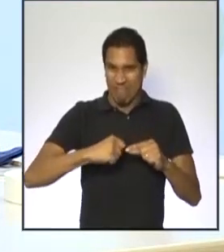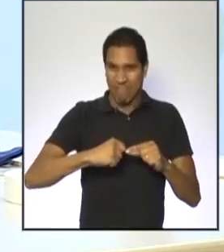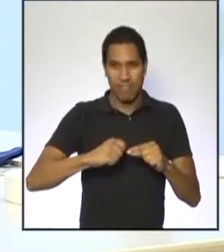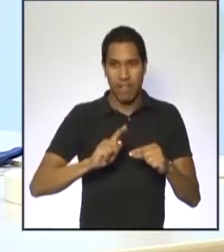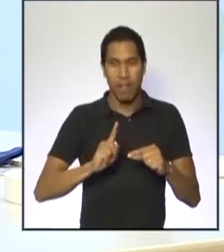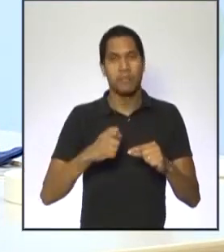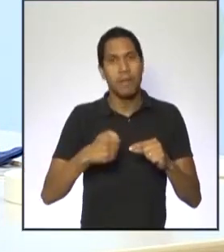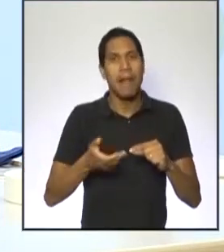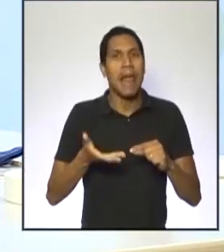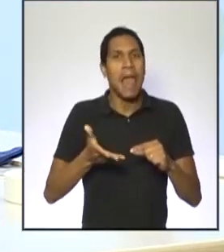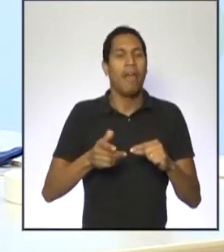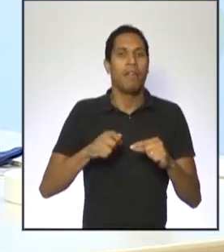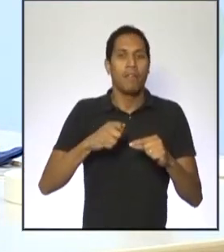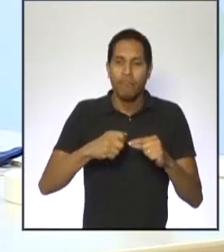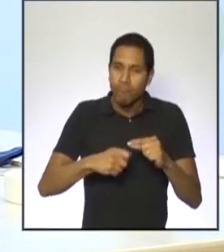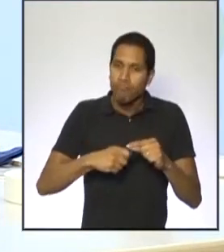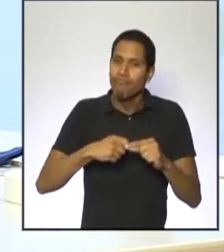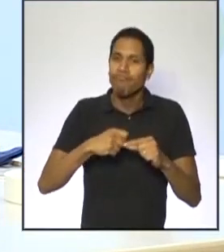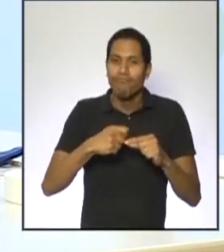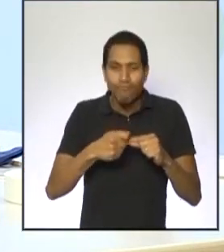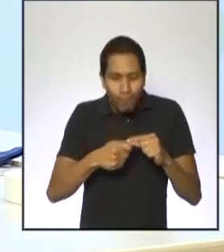Vamos soltar um pouquinho.